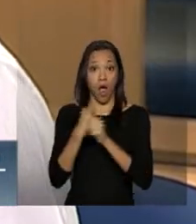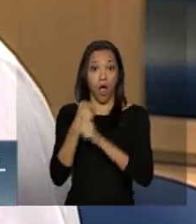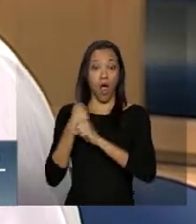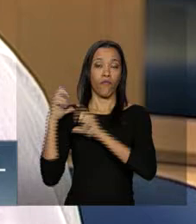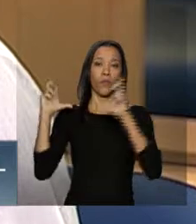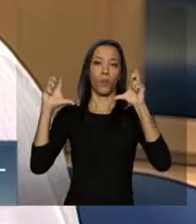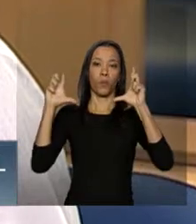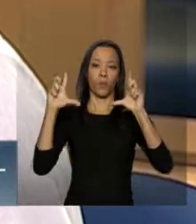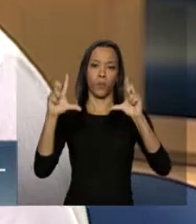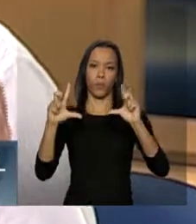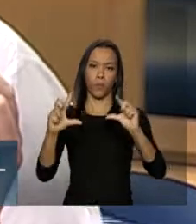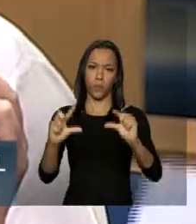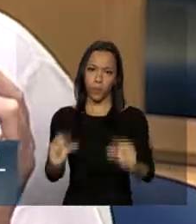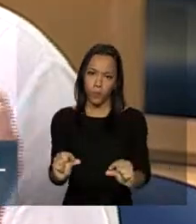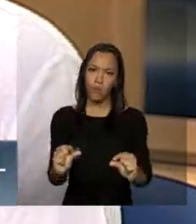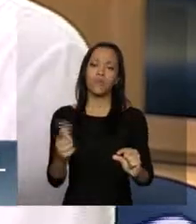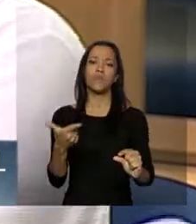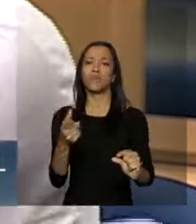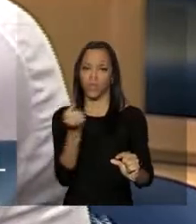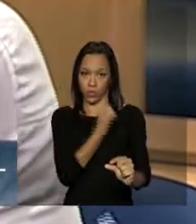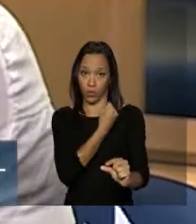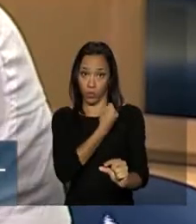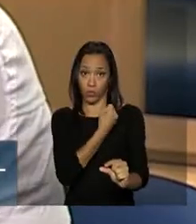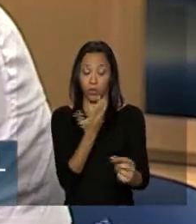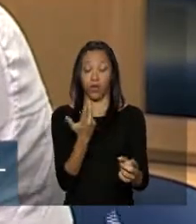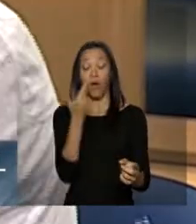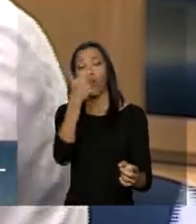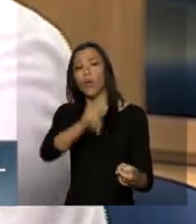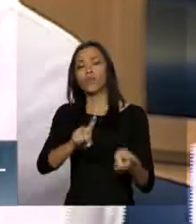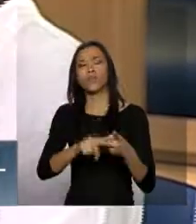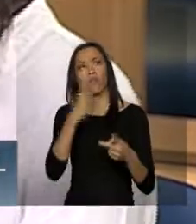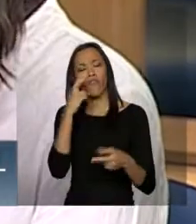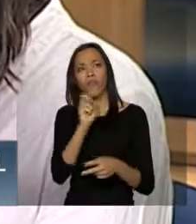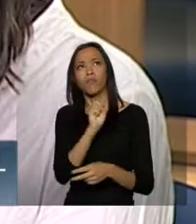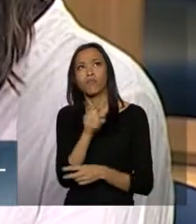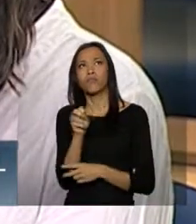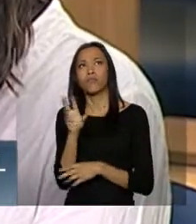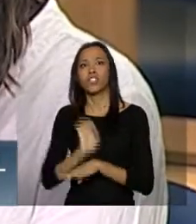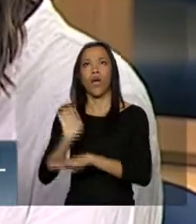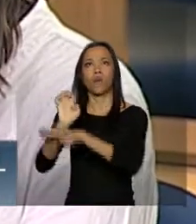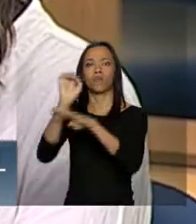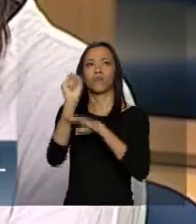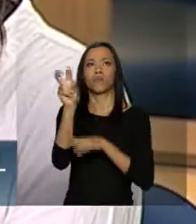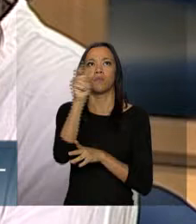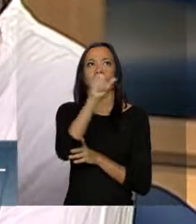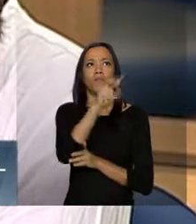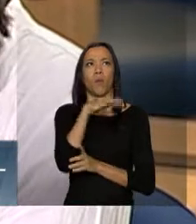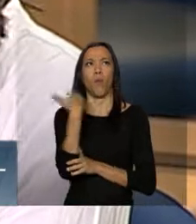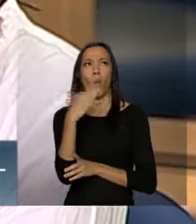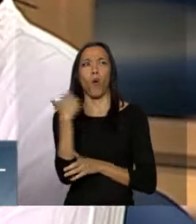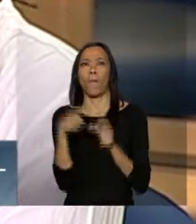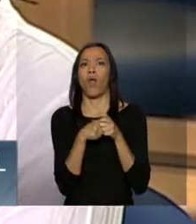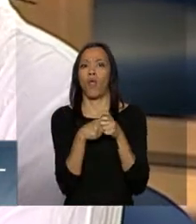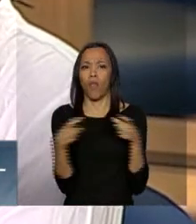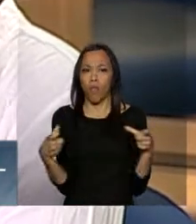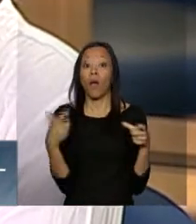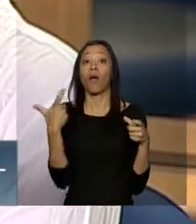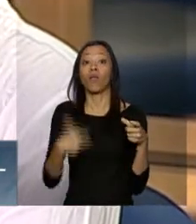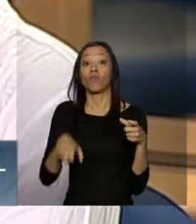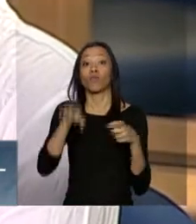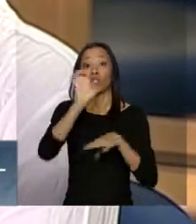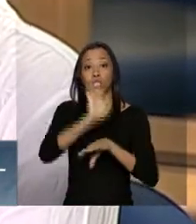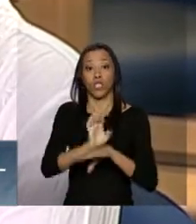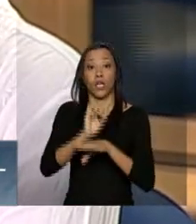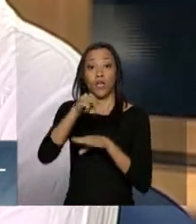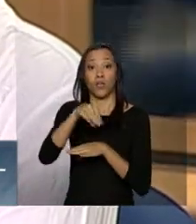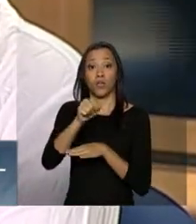aumentando? E aqui se atribui, por exemplo, quando a gente vê por estado, essa alta taxa de mortalidade no Mato Grosso, que é maior, muito